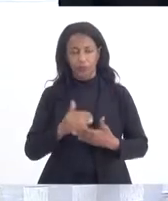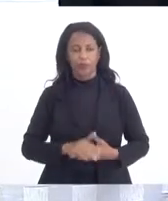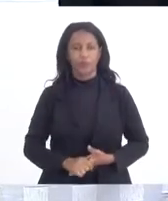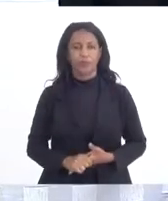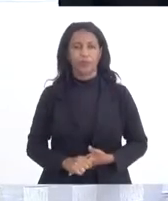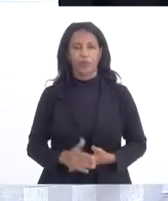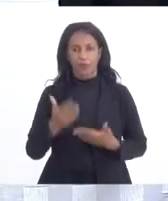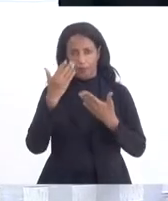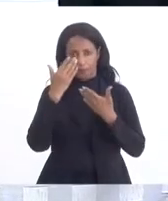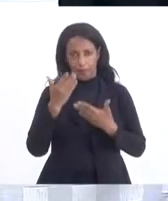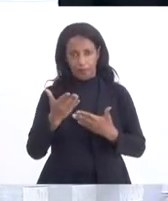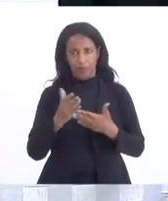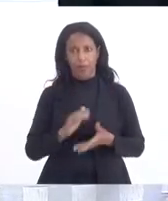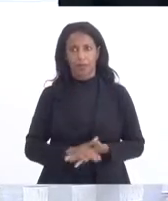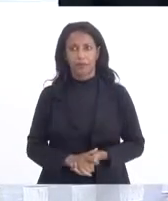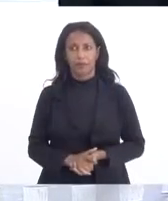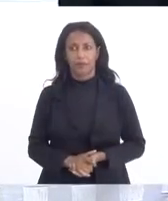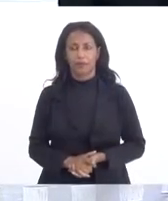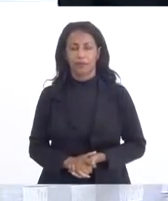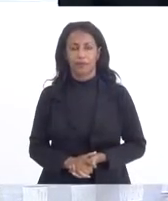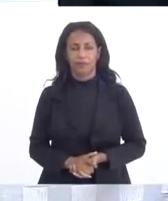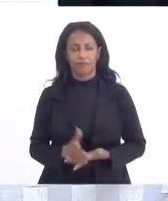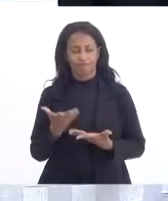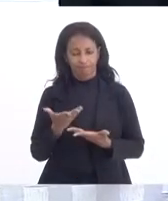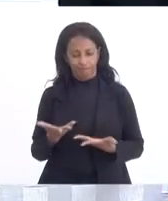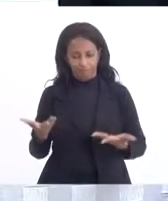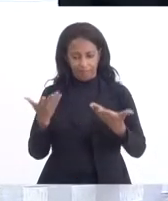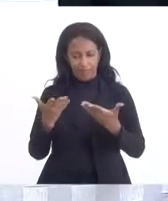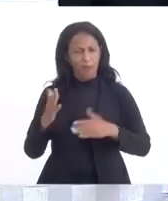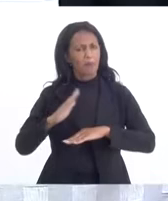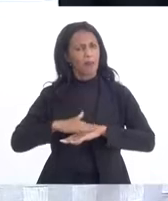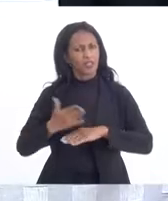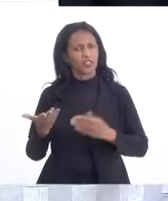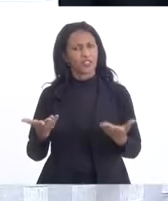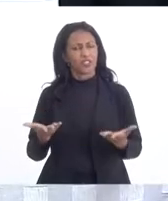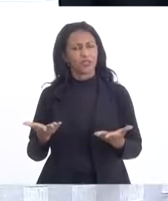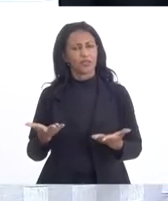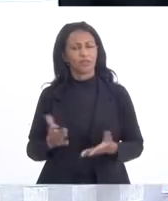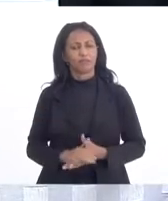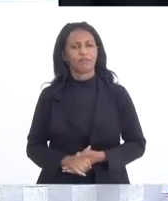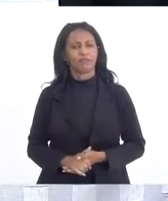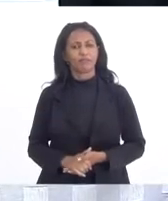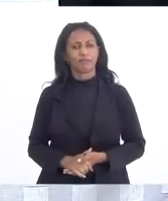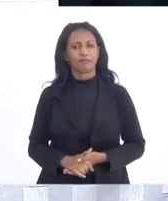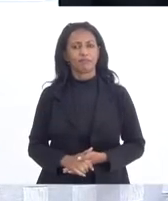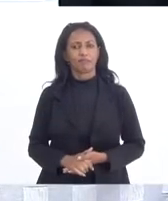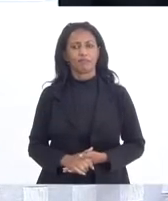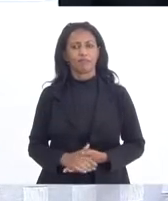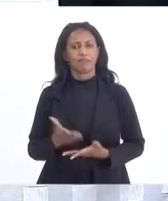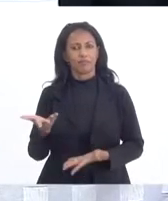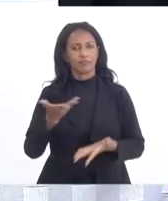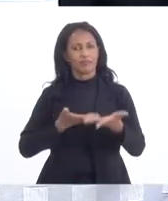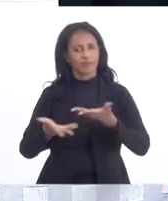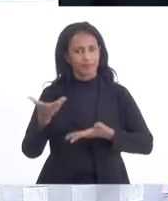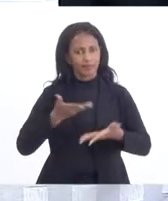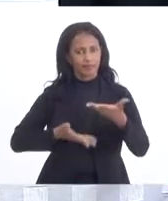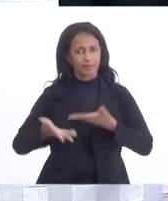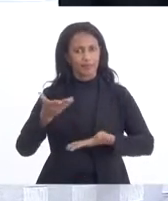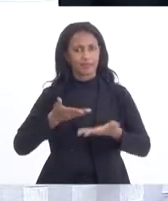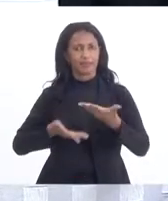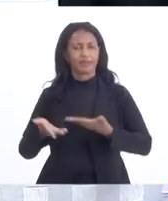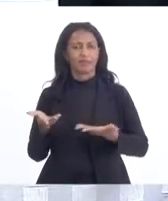Nosso muito obrigado. Obrigado aqui pela homenagem. Mas mais que isso, fica essa participação,